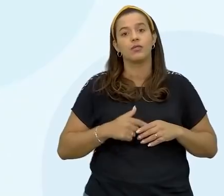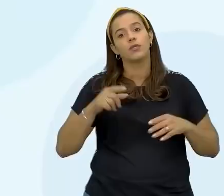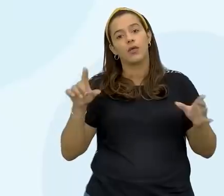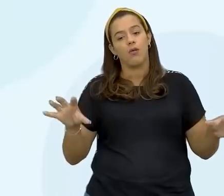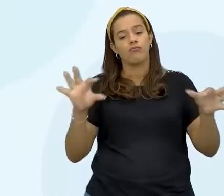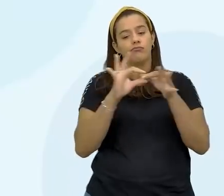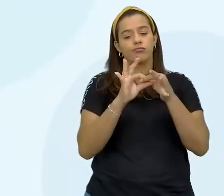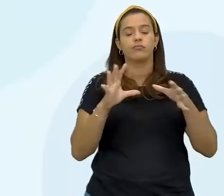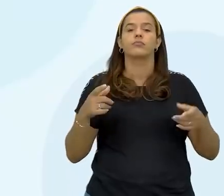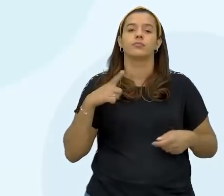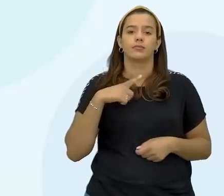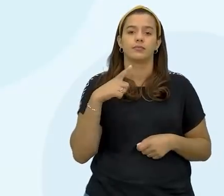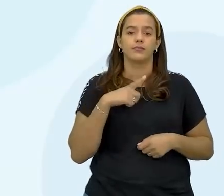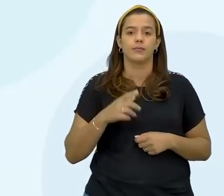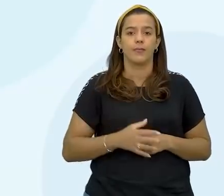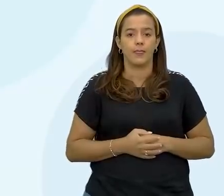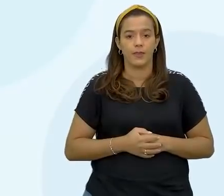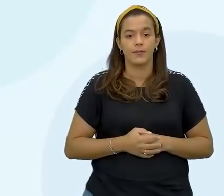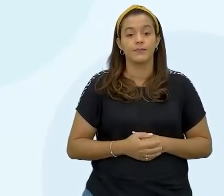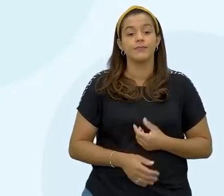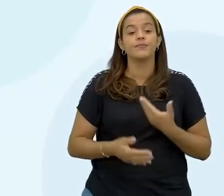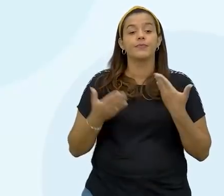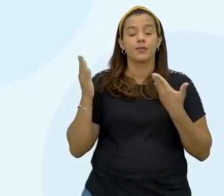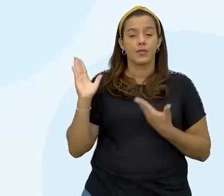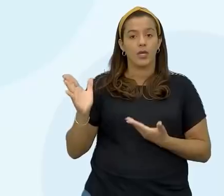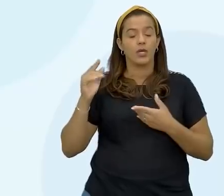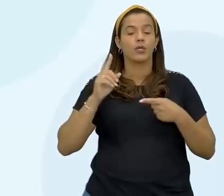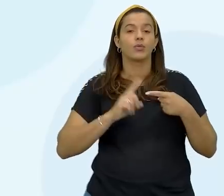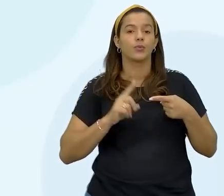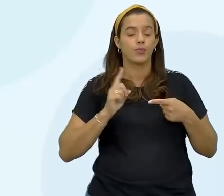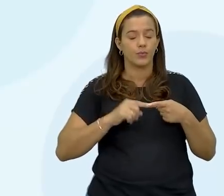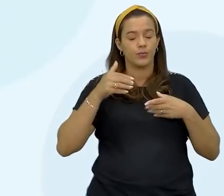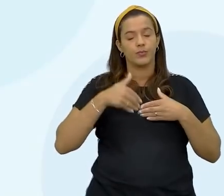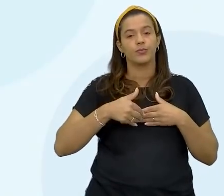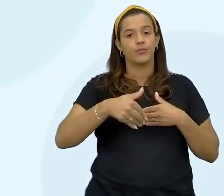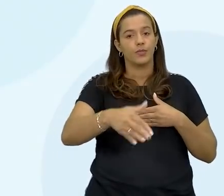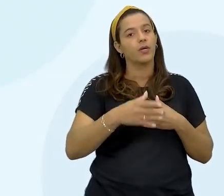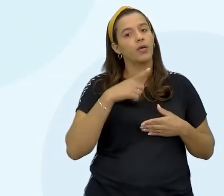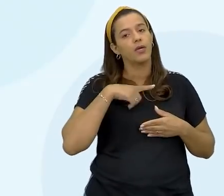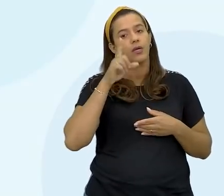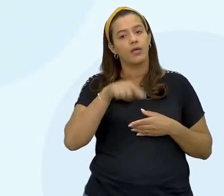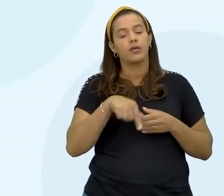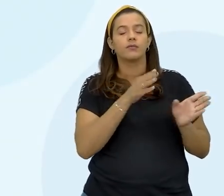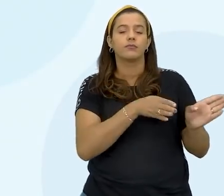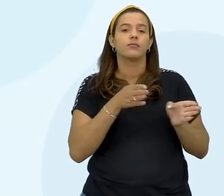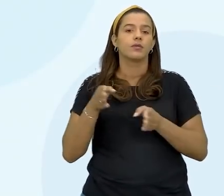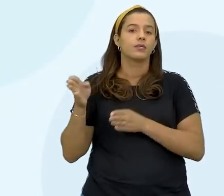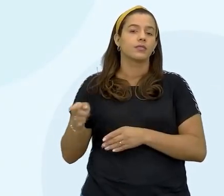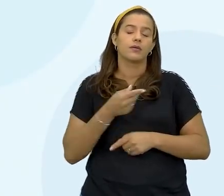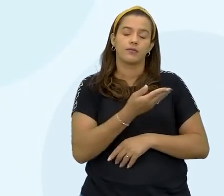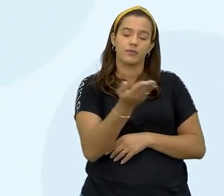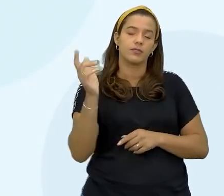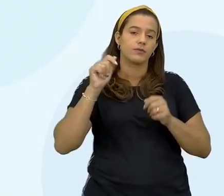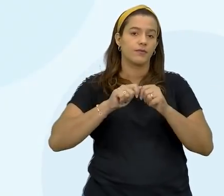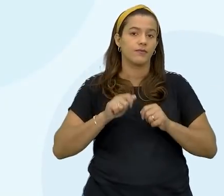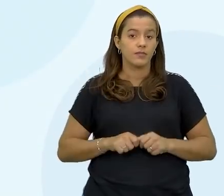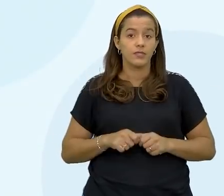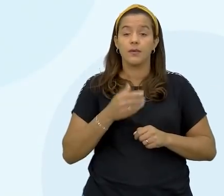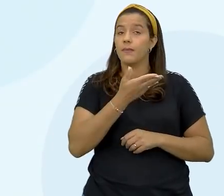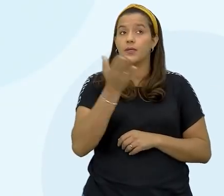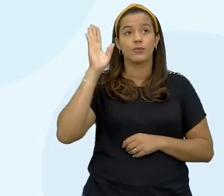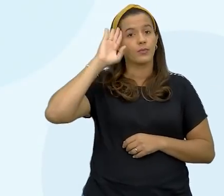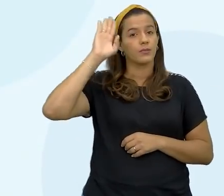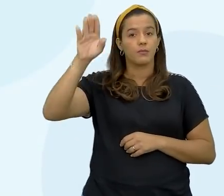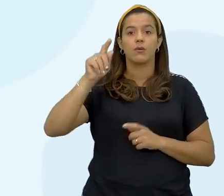elas dialogam. E aqui, nesse passo 1, essa continuação, é essa forma de organizar. Ou seja, o que é